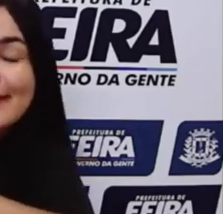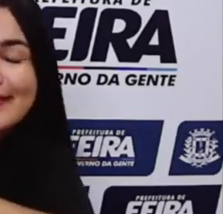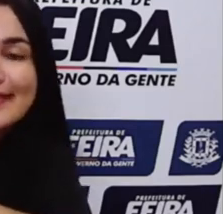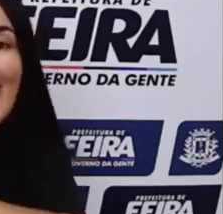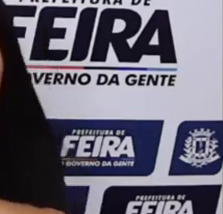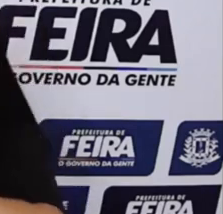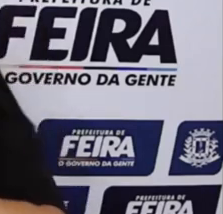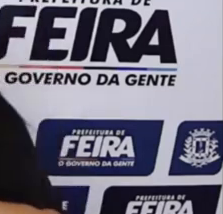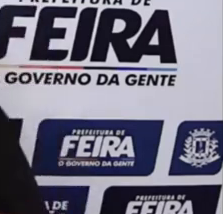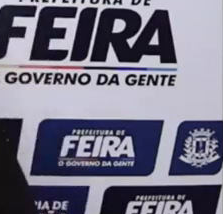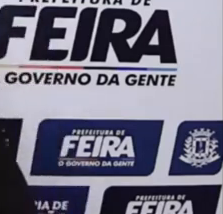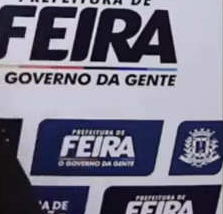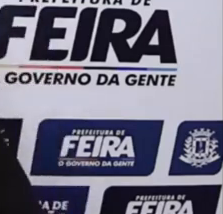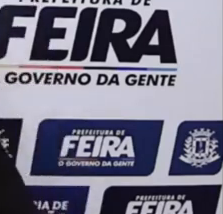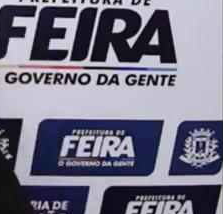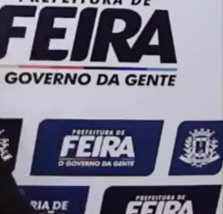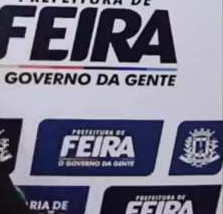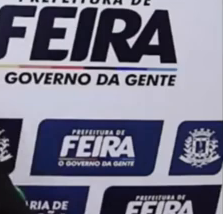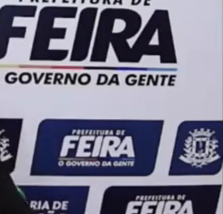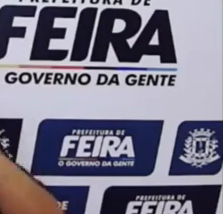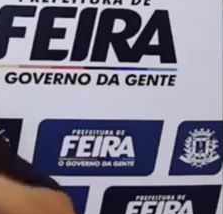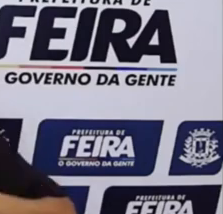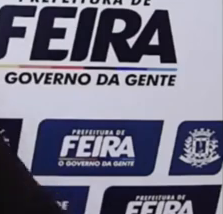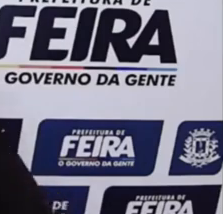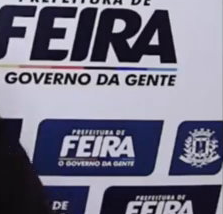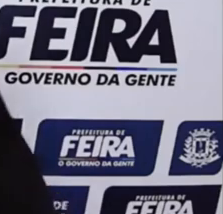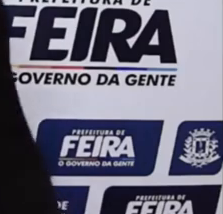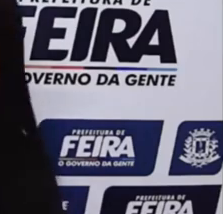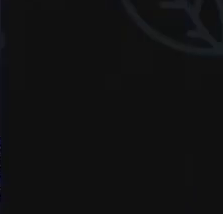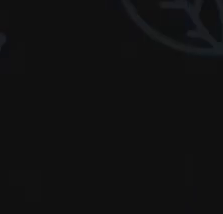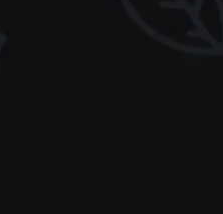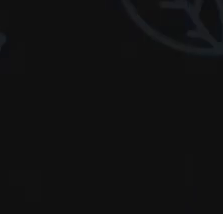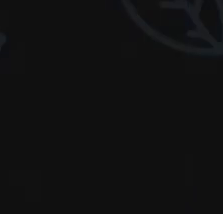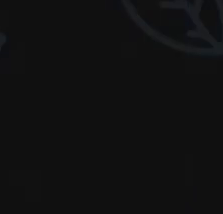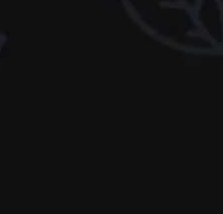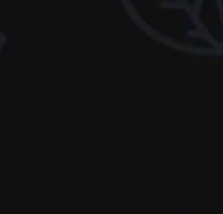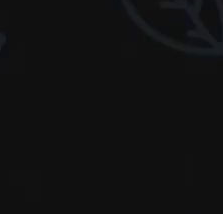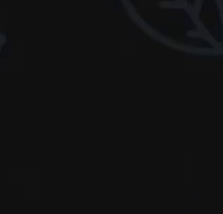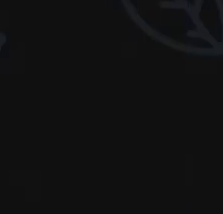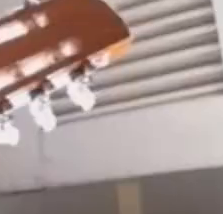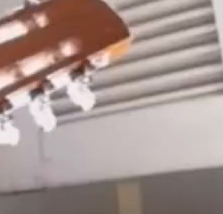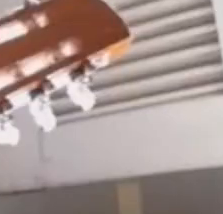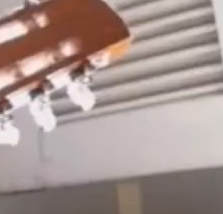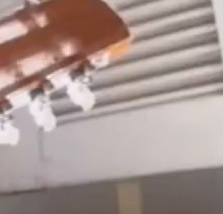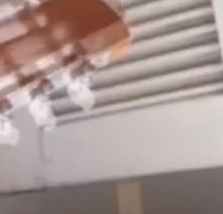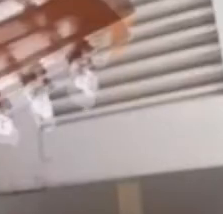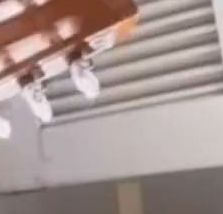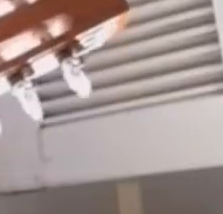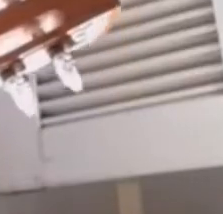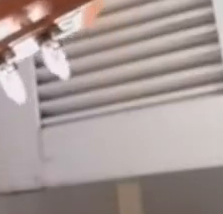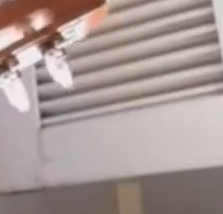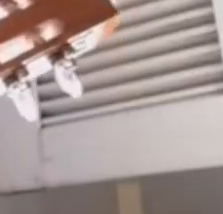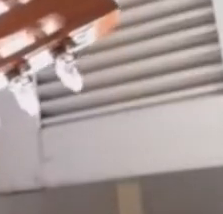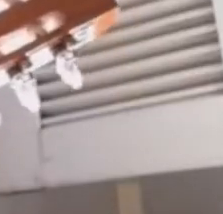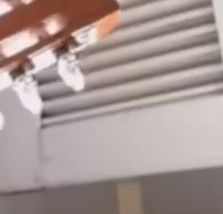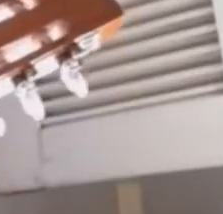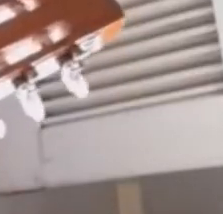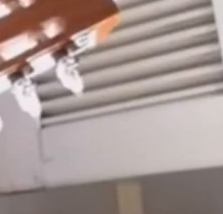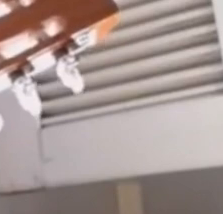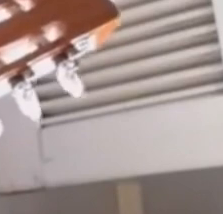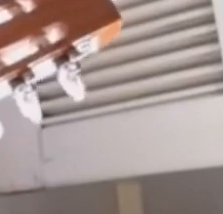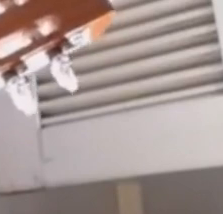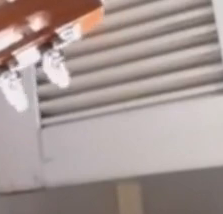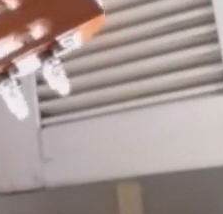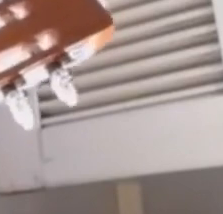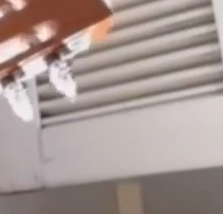nós iniciaremos com uma paródia sobre a divisão. Vamos assistir? Vou começar